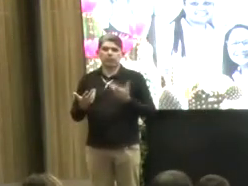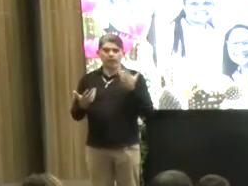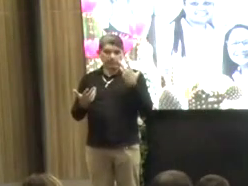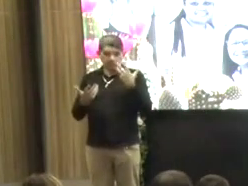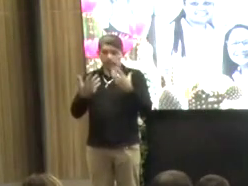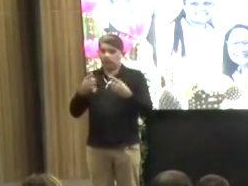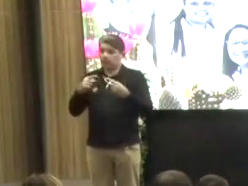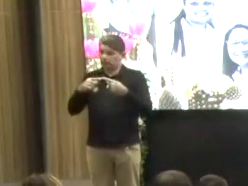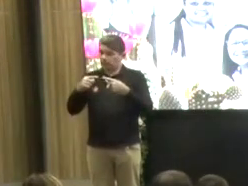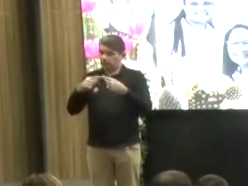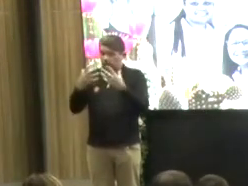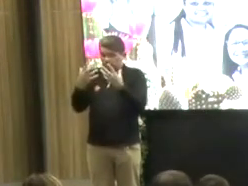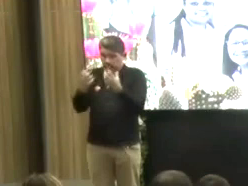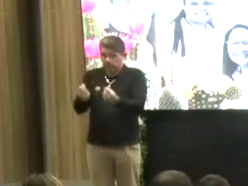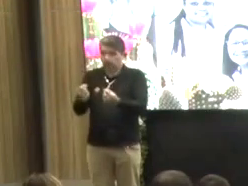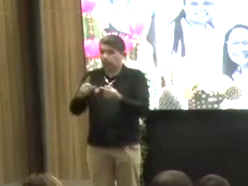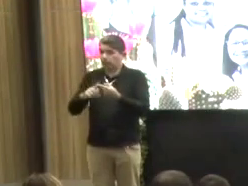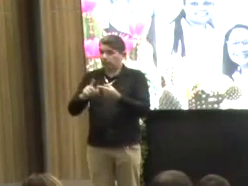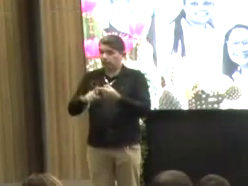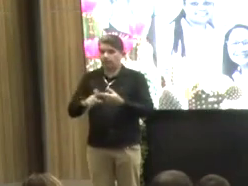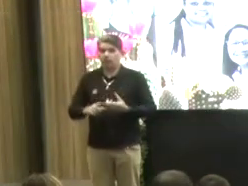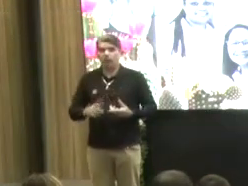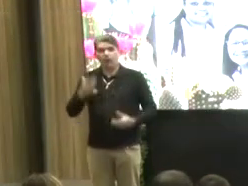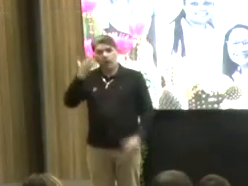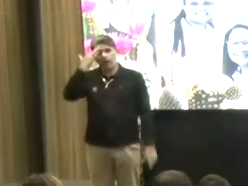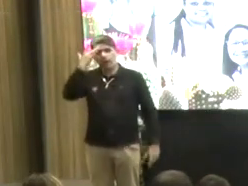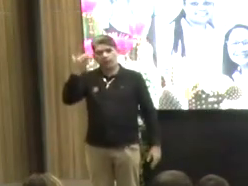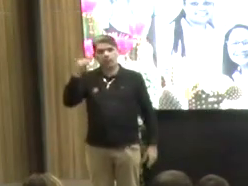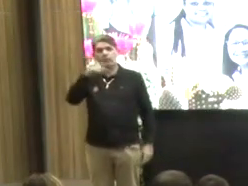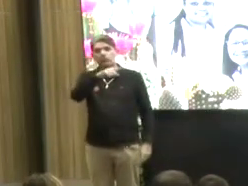aceitável, tá certo? Então, amanhã vocês vão